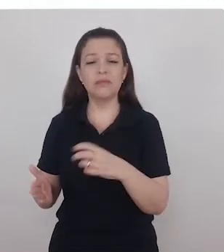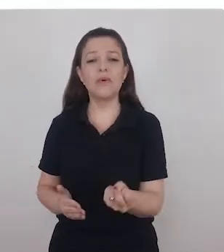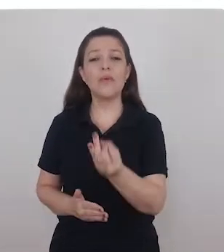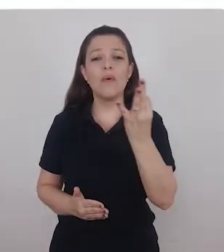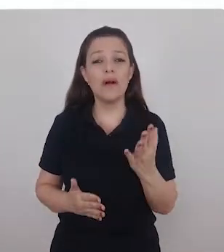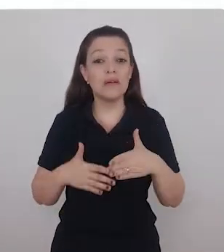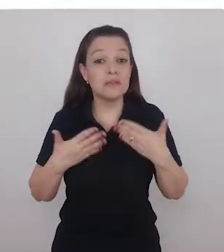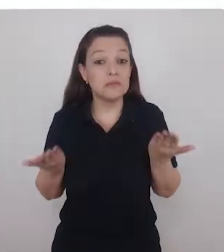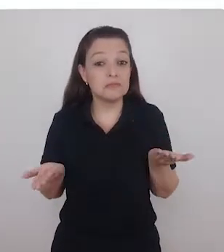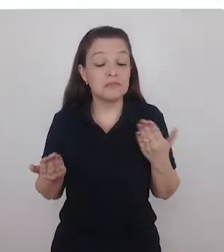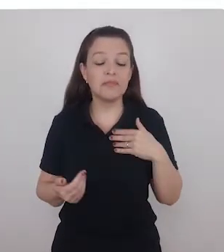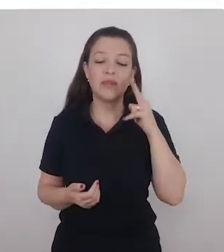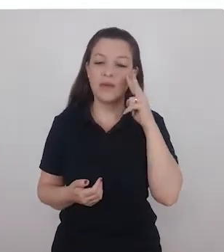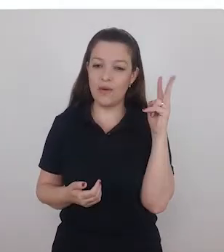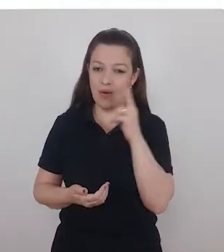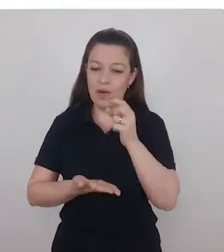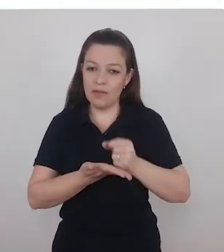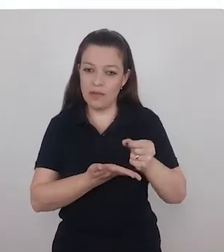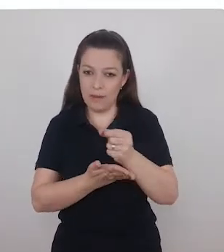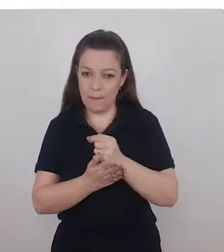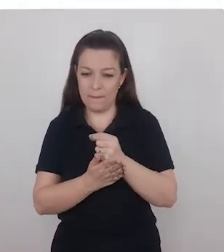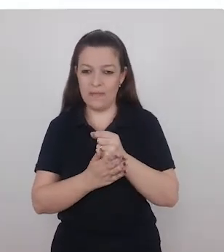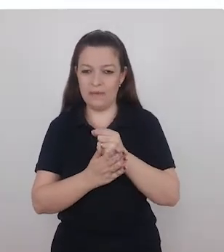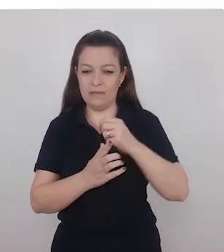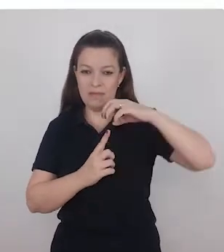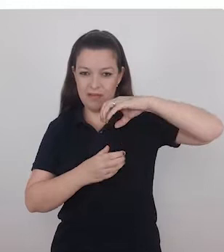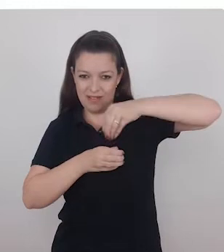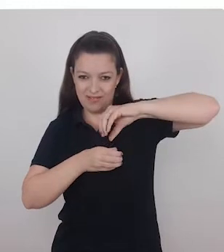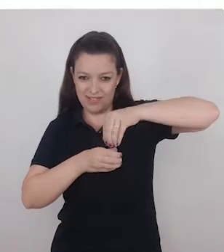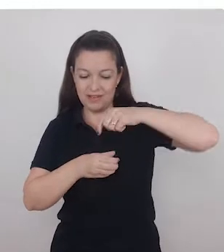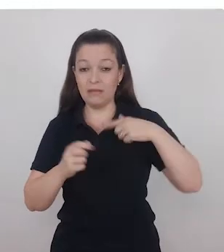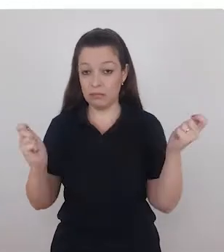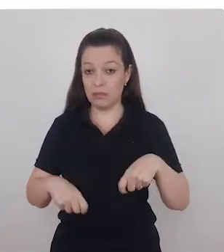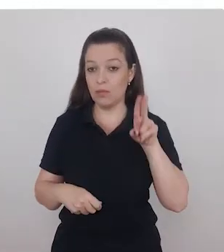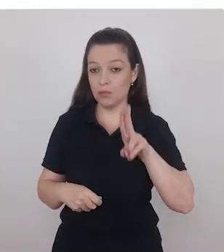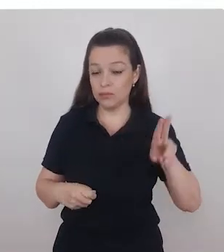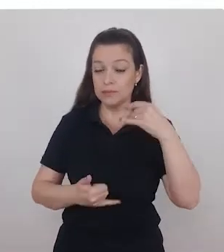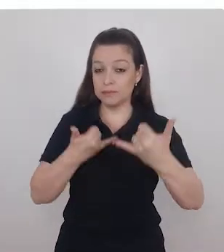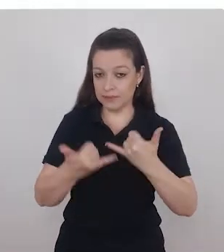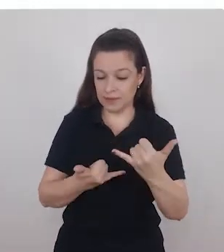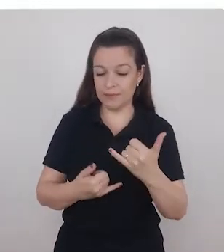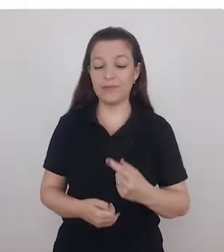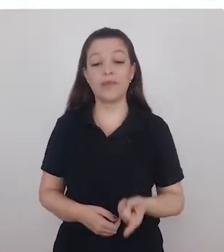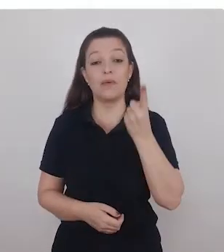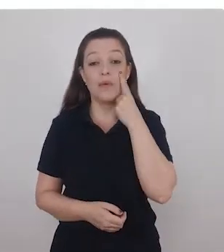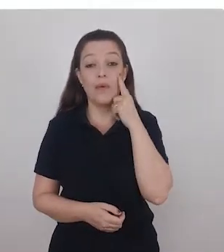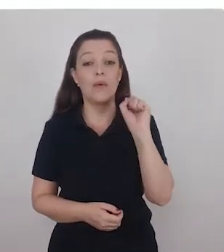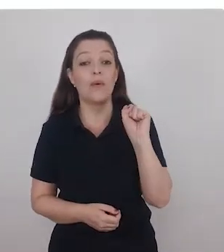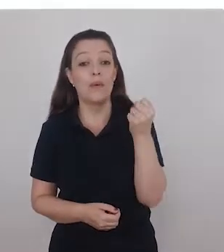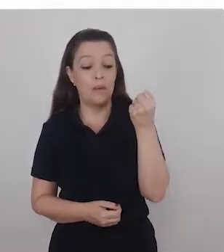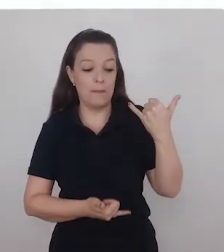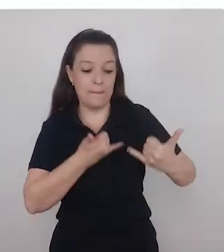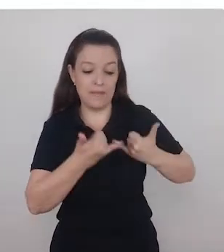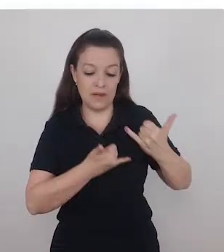cada caixa? Vamos usar as tampinhas então para fazer essa representação? Então são 8 brinquedos, nós vamos pegar